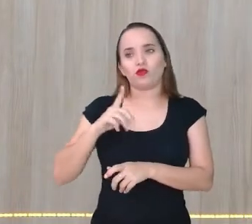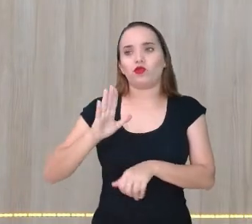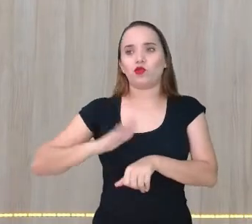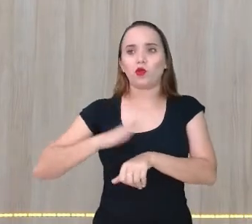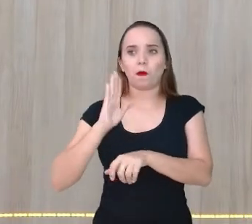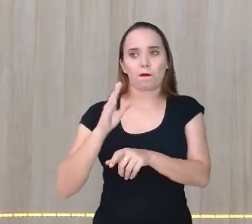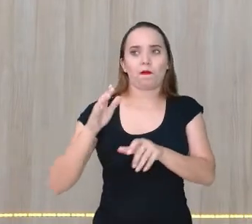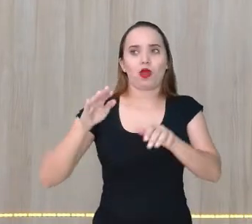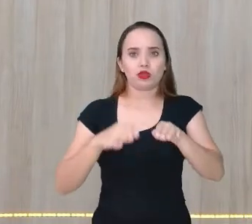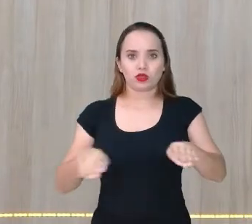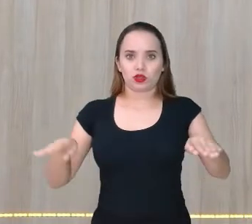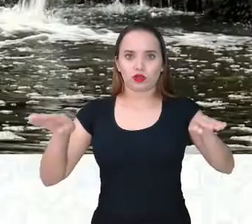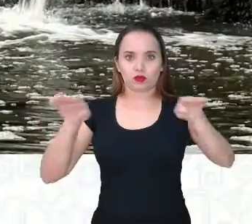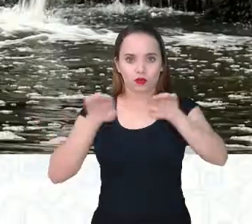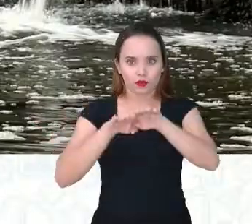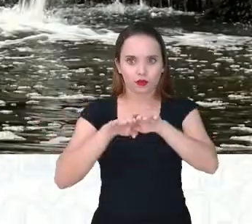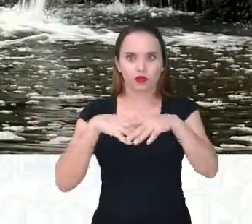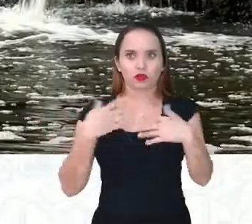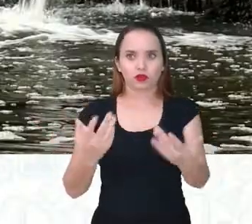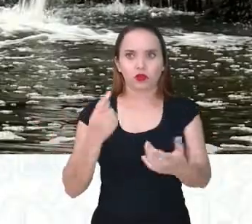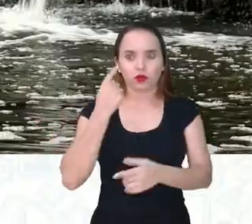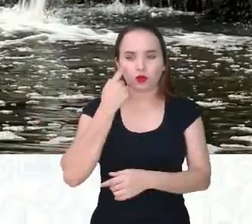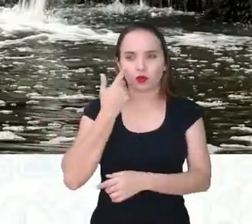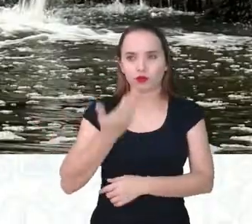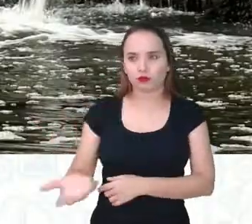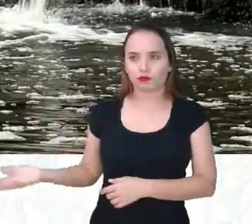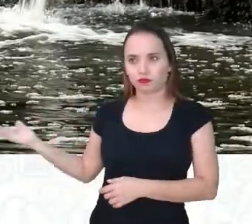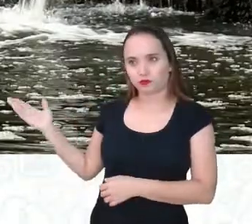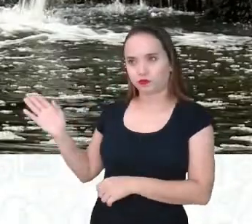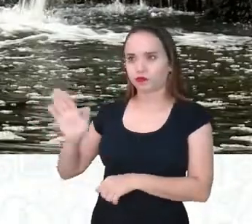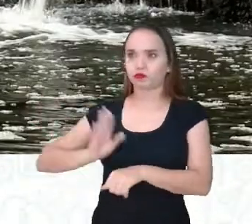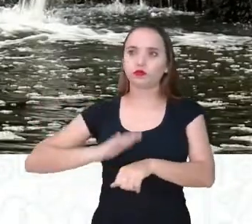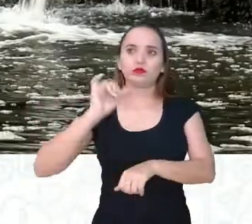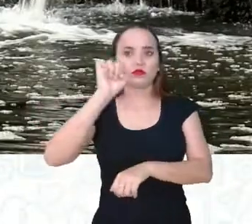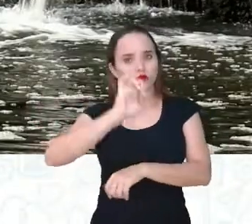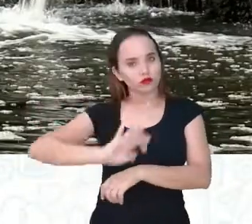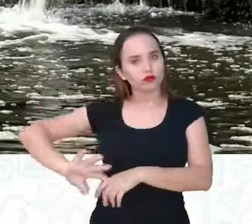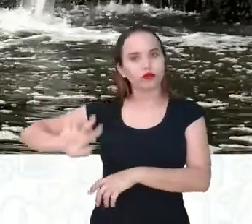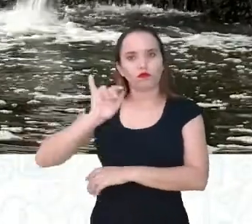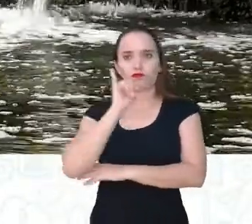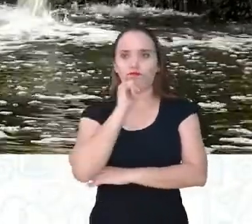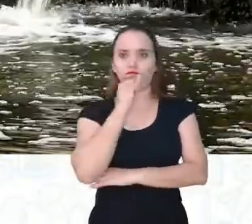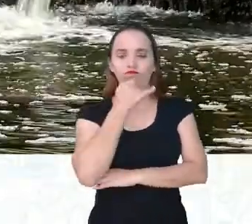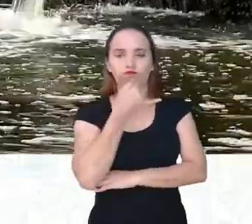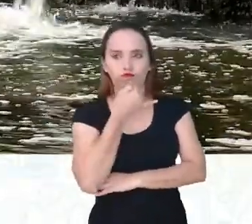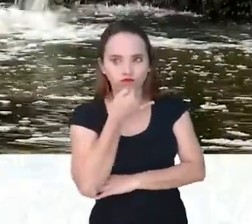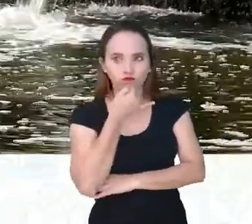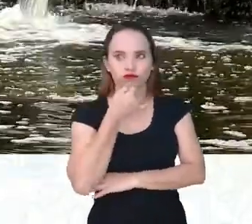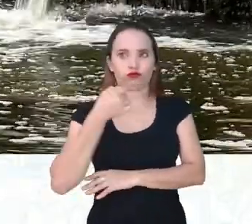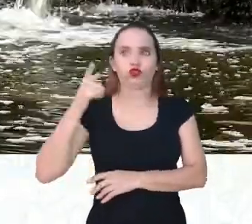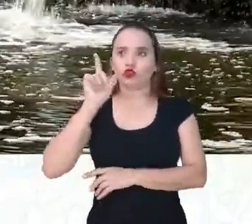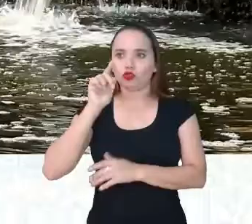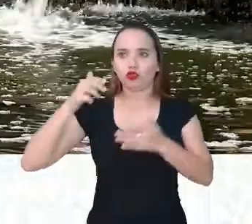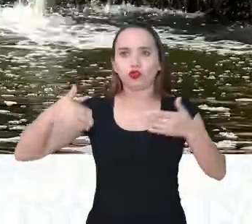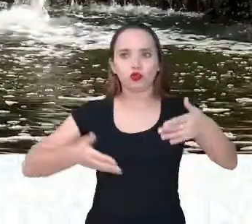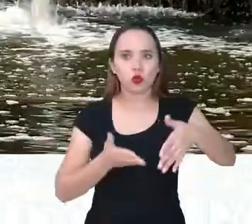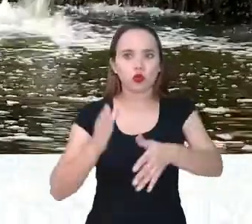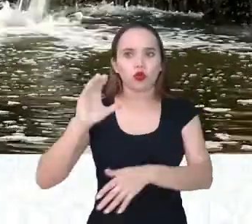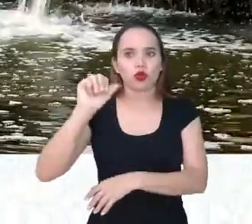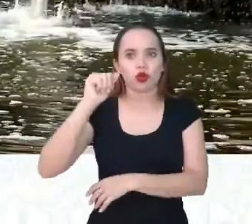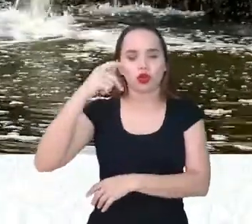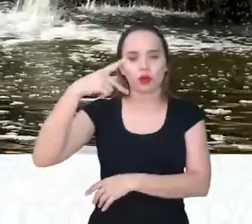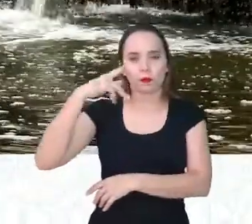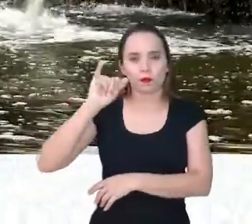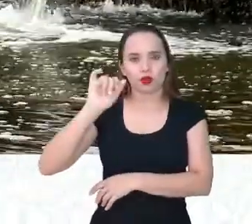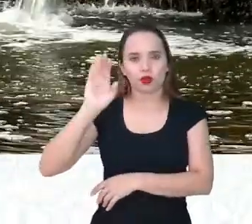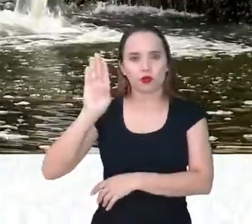seguindo aqui, olha, mais imagens tristes, né, que a gente está vendo aí, o nosso rio Capibaribe, que a gente não